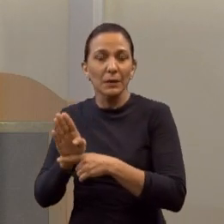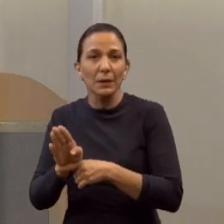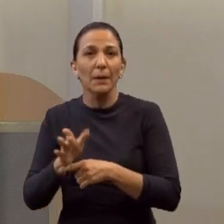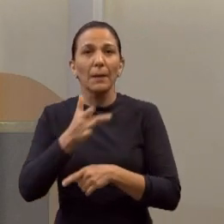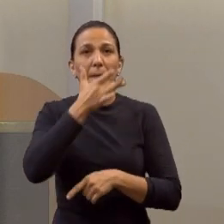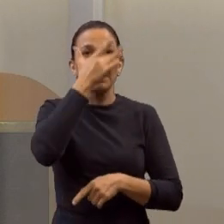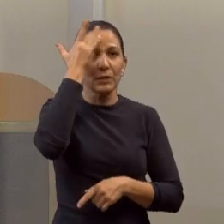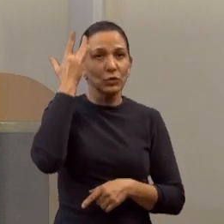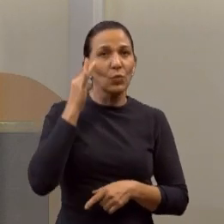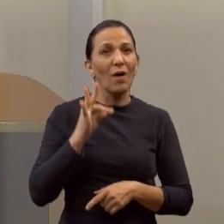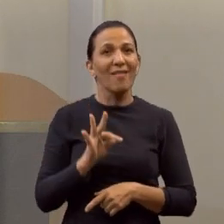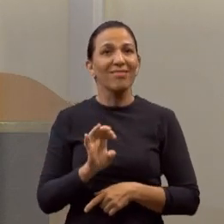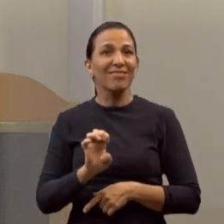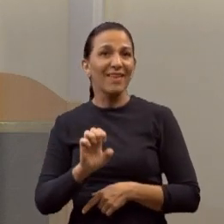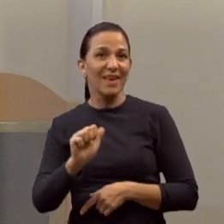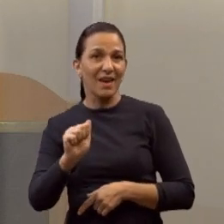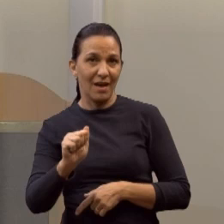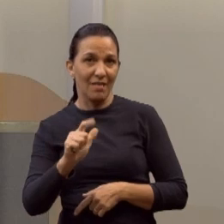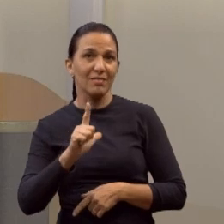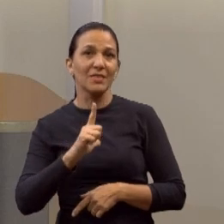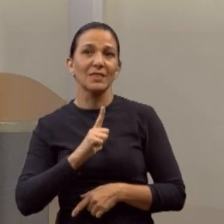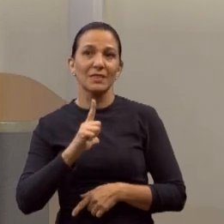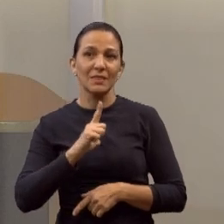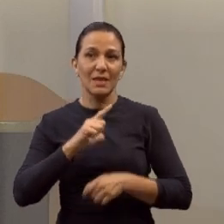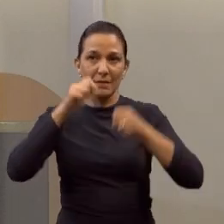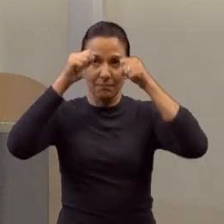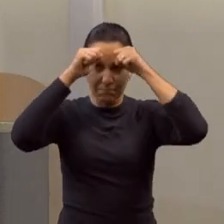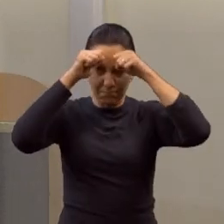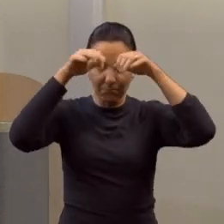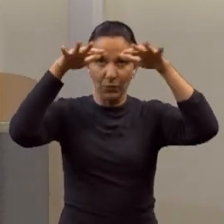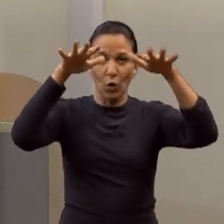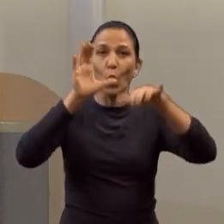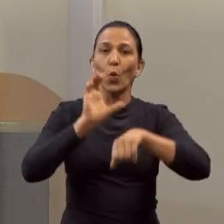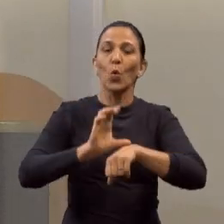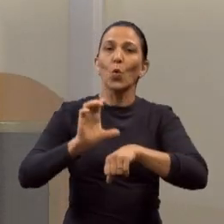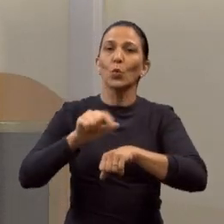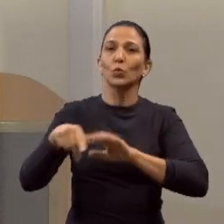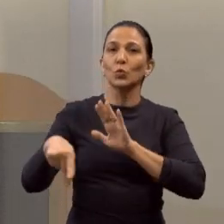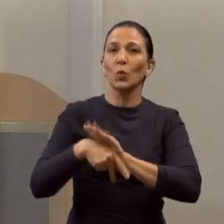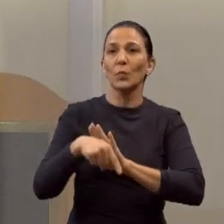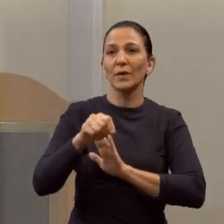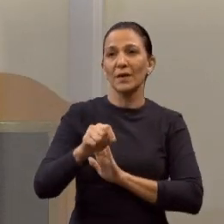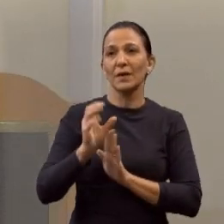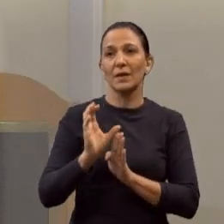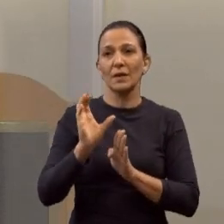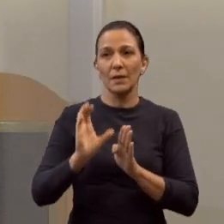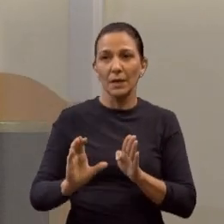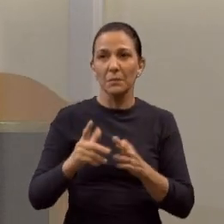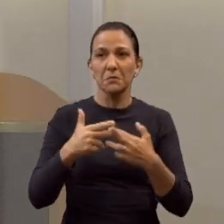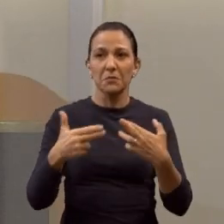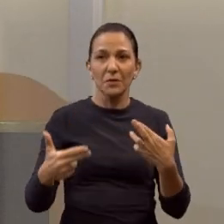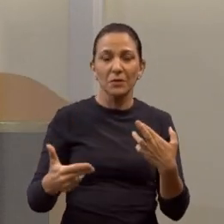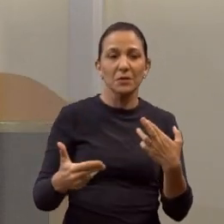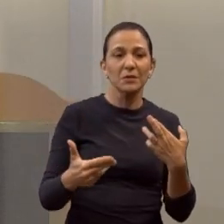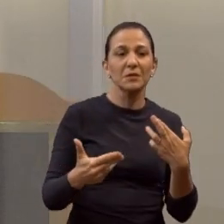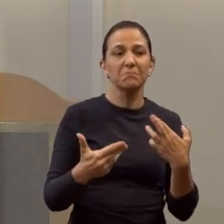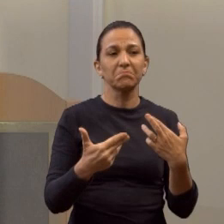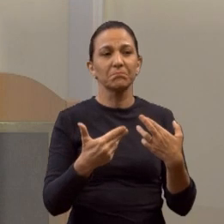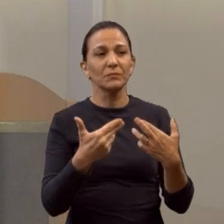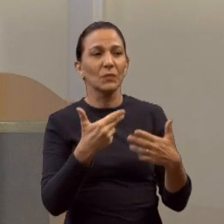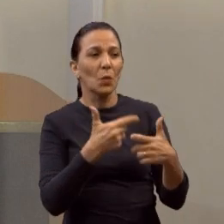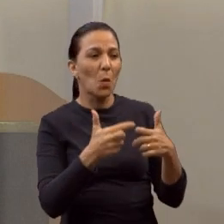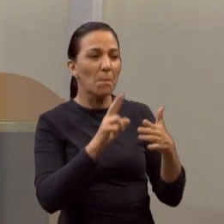do transtorno do espectro autista. Porque, ao fazer esse curso aqui na Câmara, muitas demandas começaram a chegar